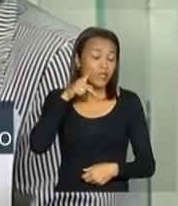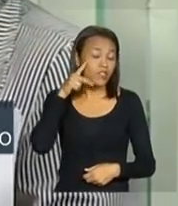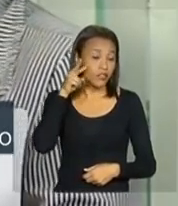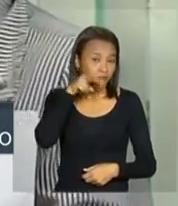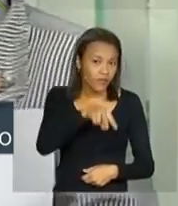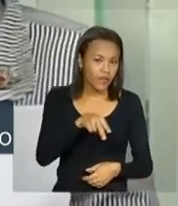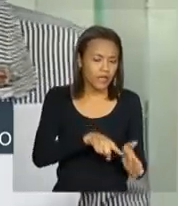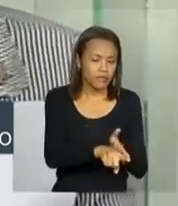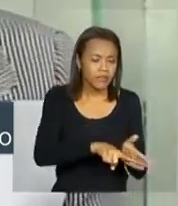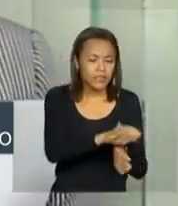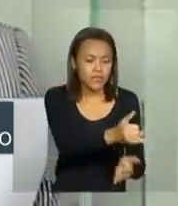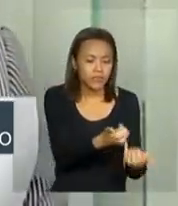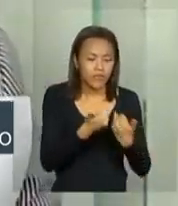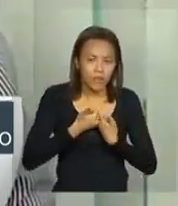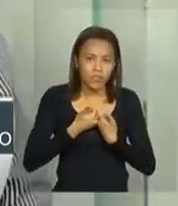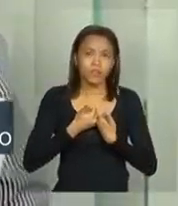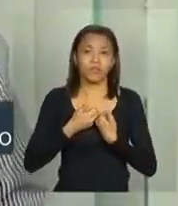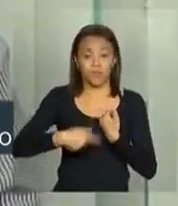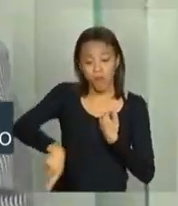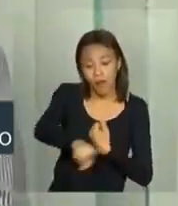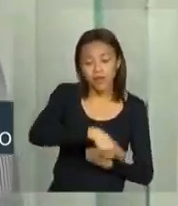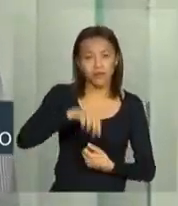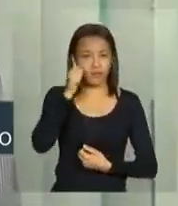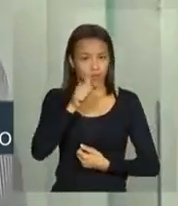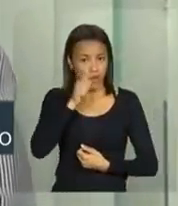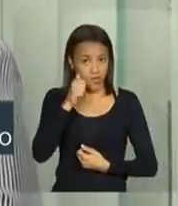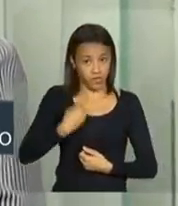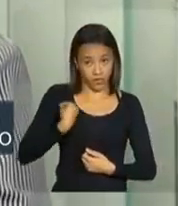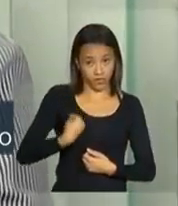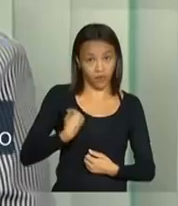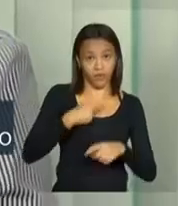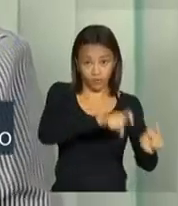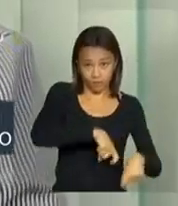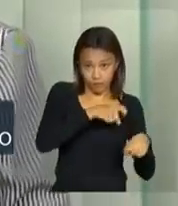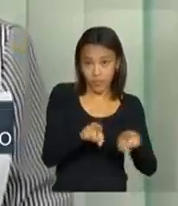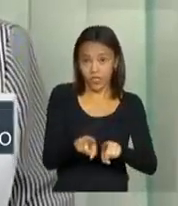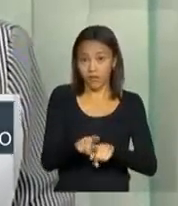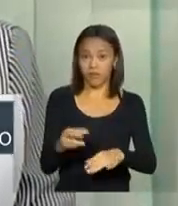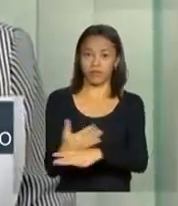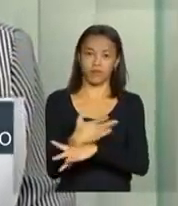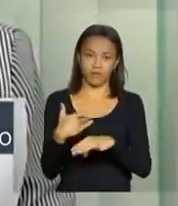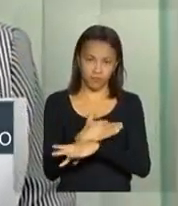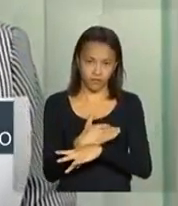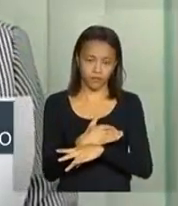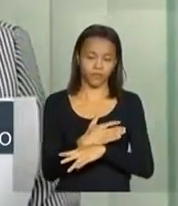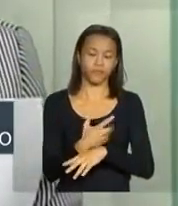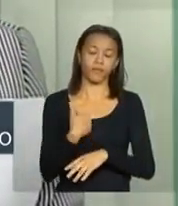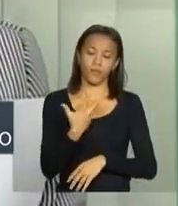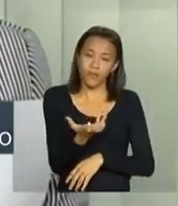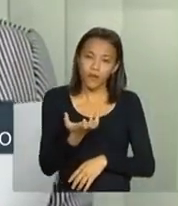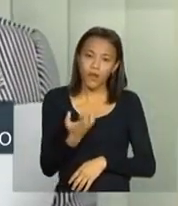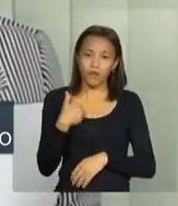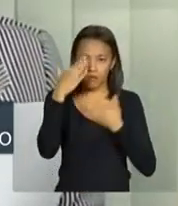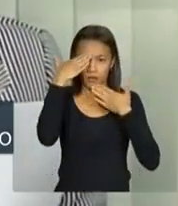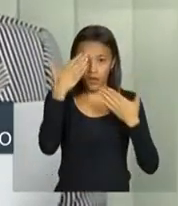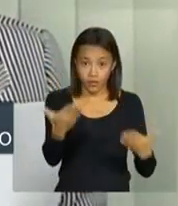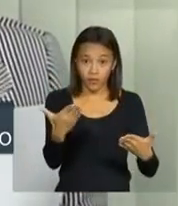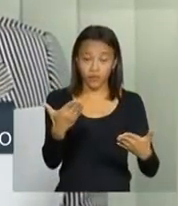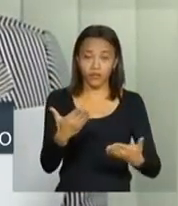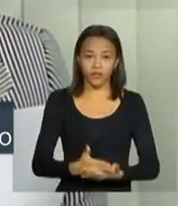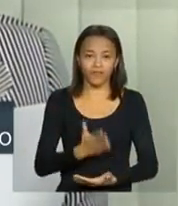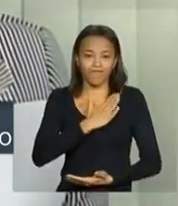para essas mulheres do campo e da cidade. Né? Então, eu quero agradecer do